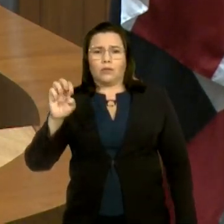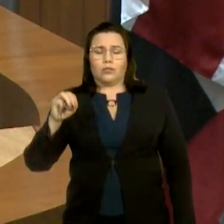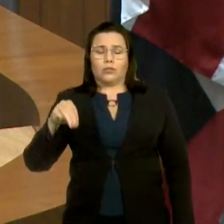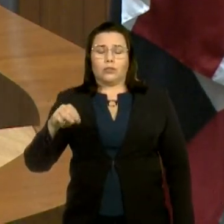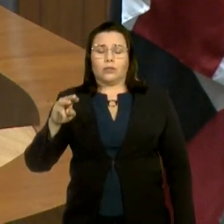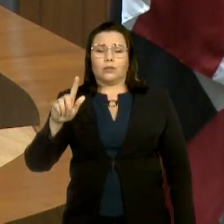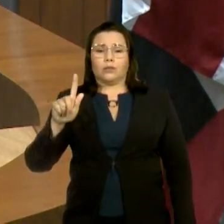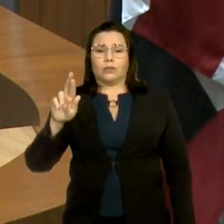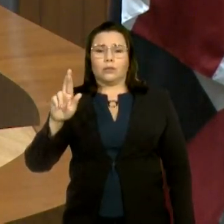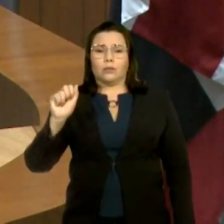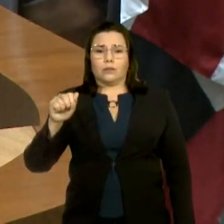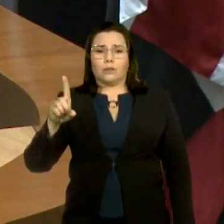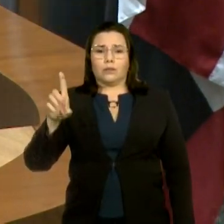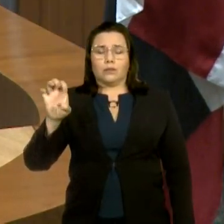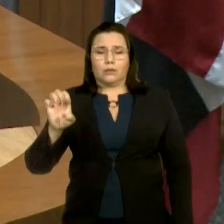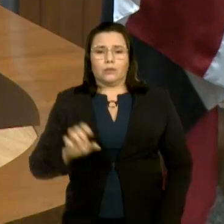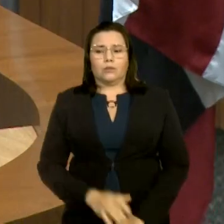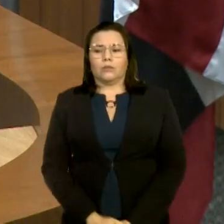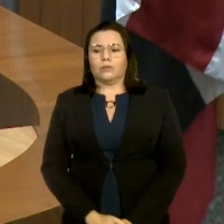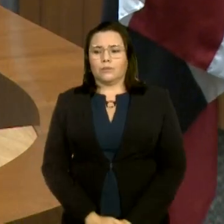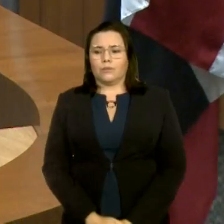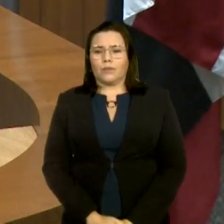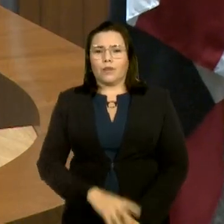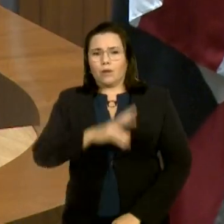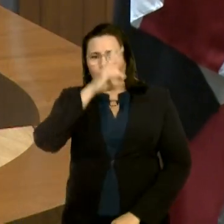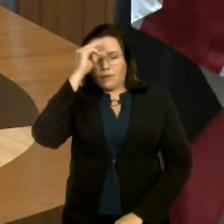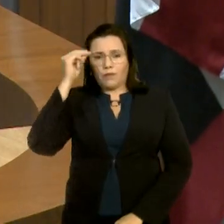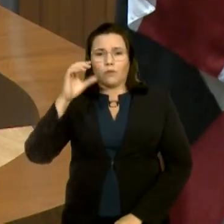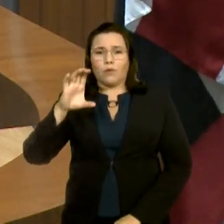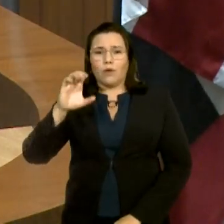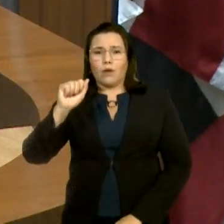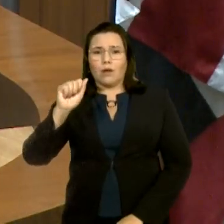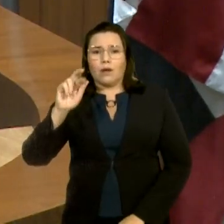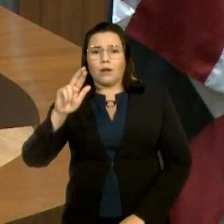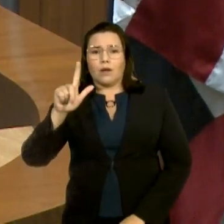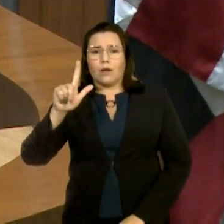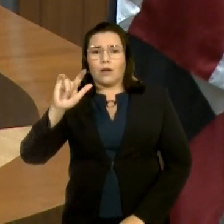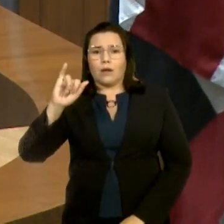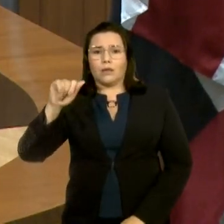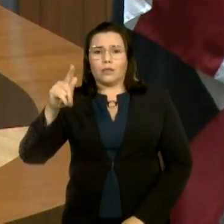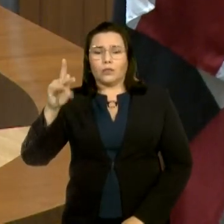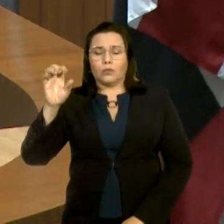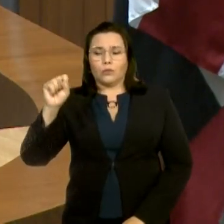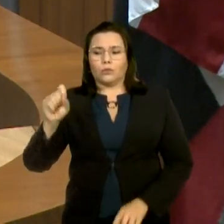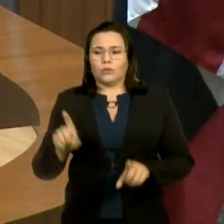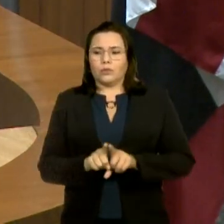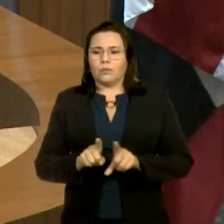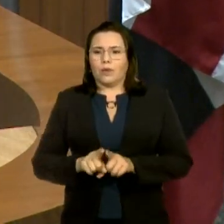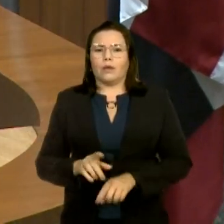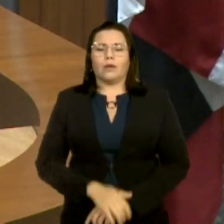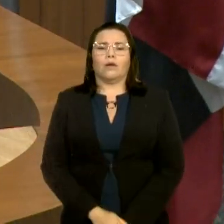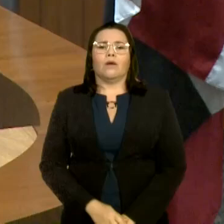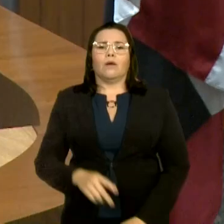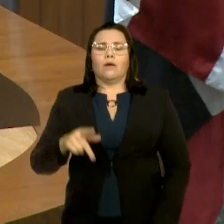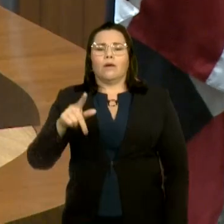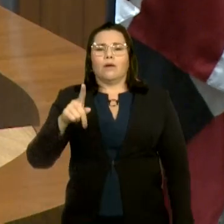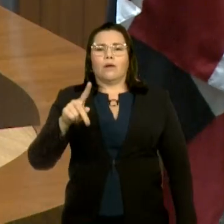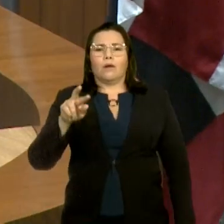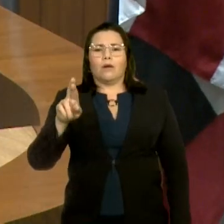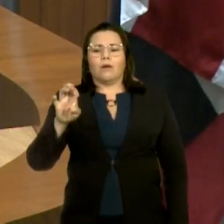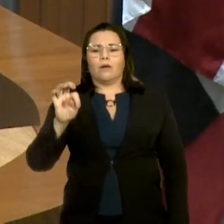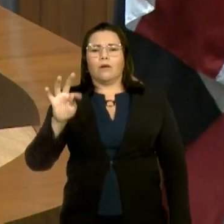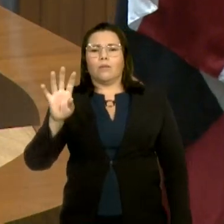demonstrou sua força e o preto foi eleito Prefeito com uma